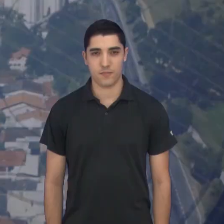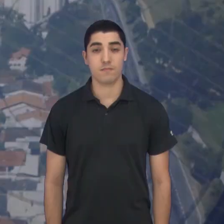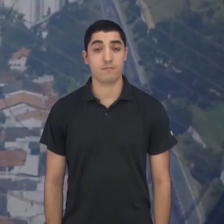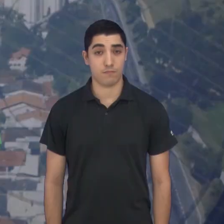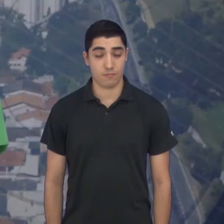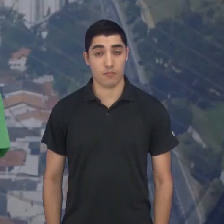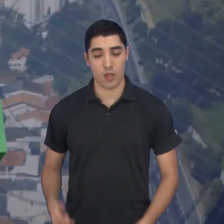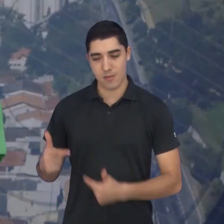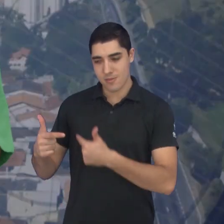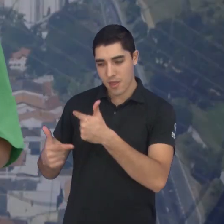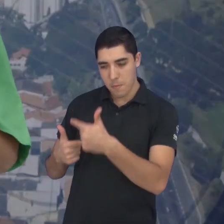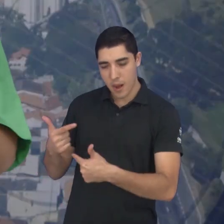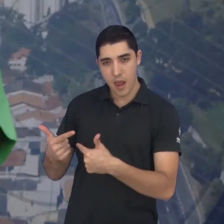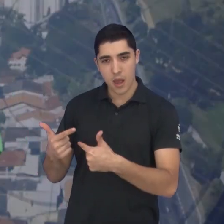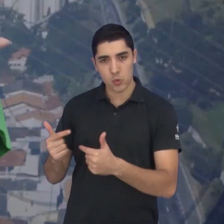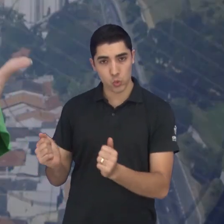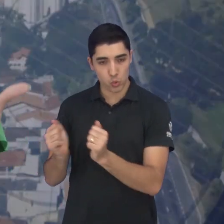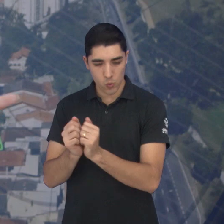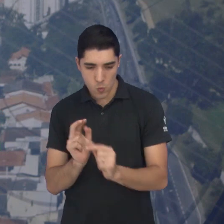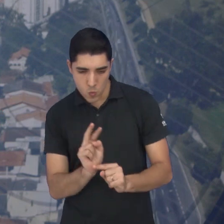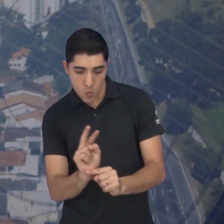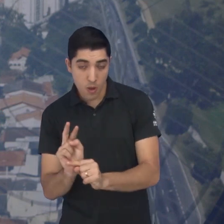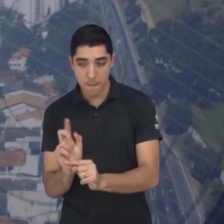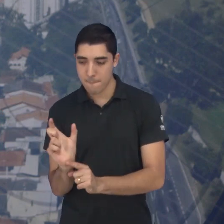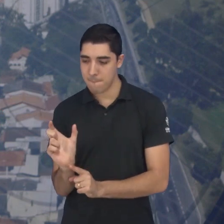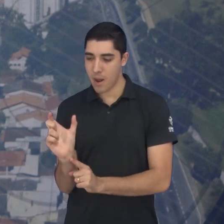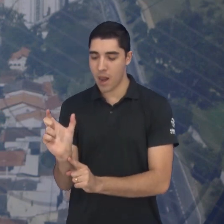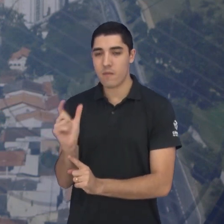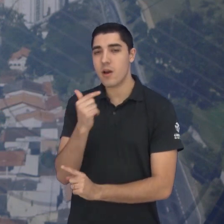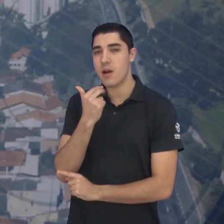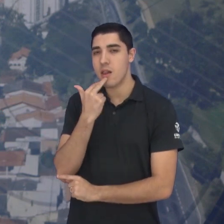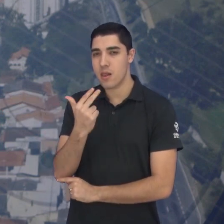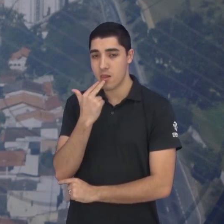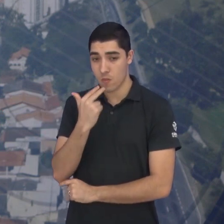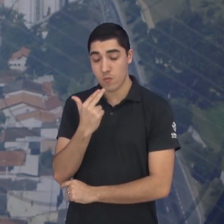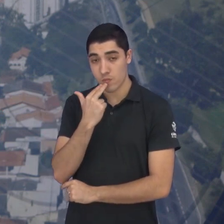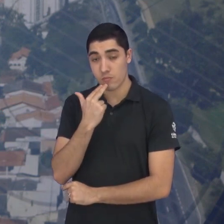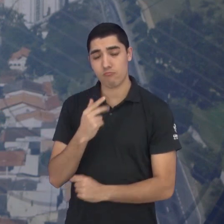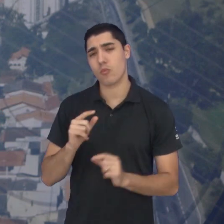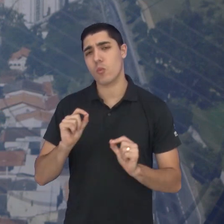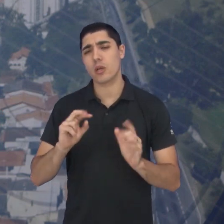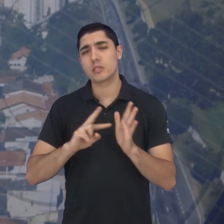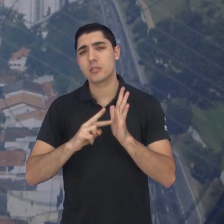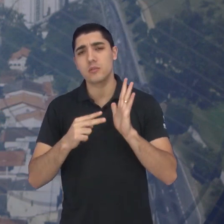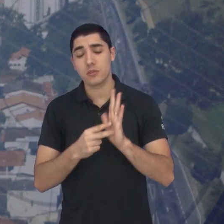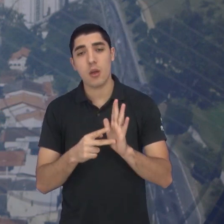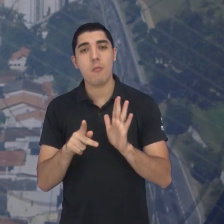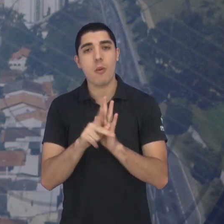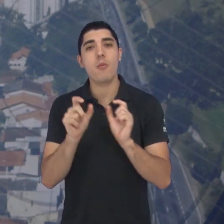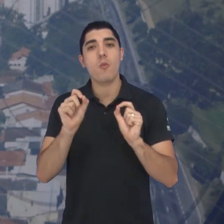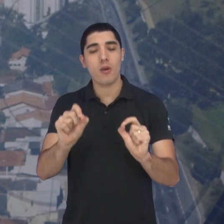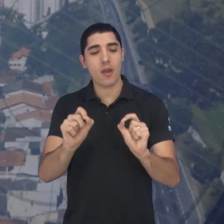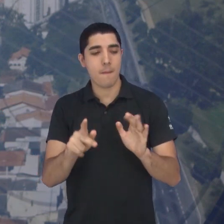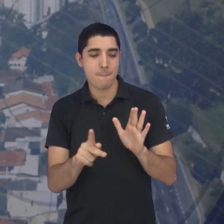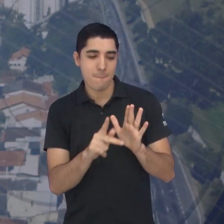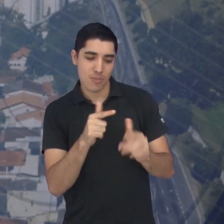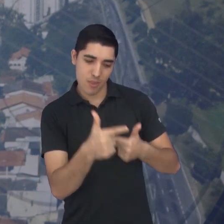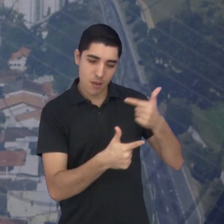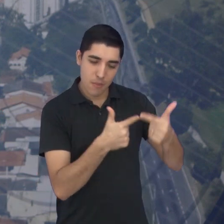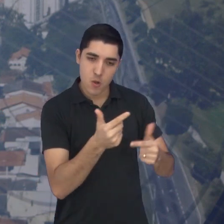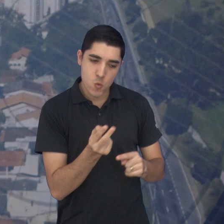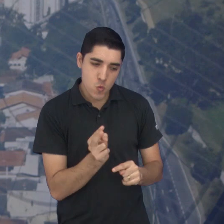trabalho do cuidado vem da palavra da língua inglesa care work, que significa ações relacionadas aos cuidados